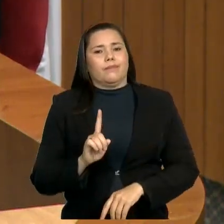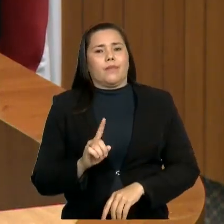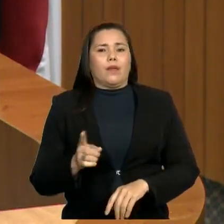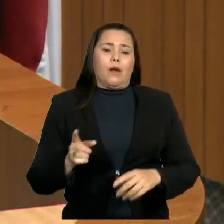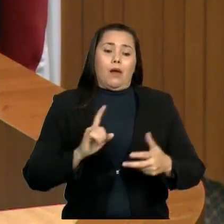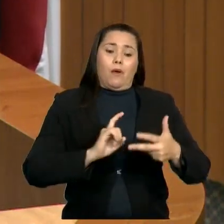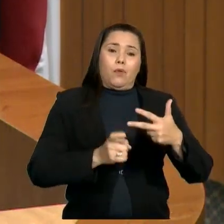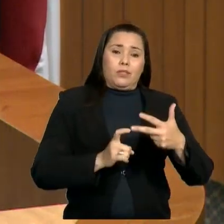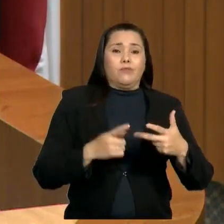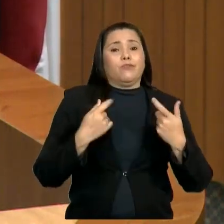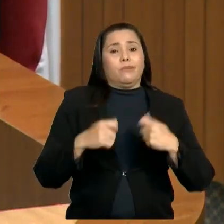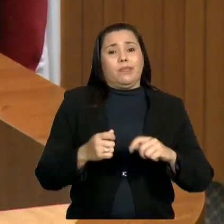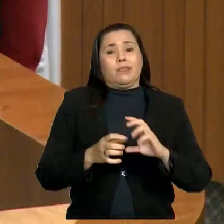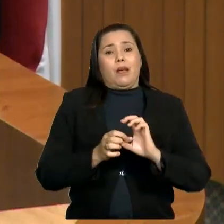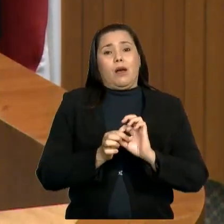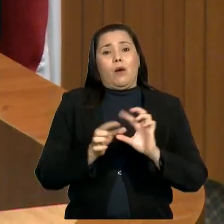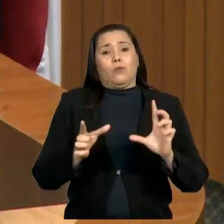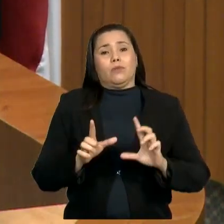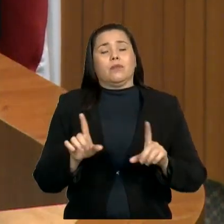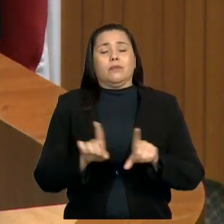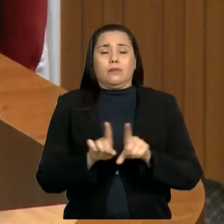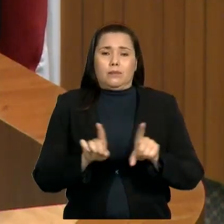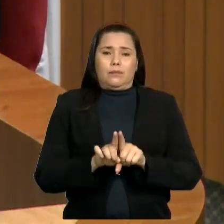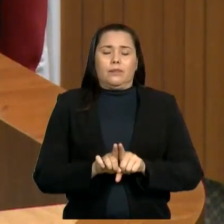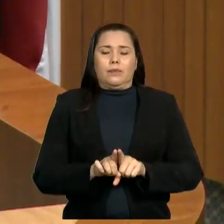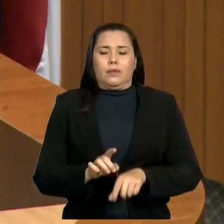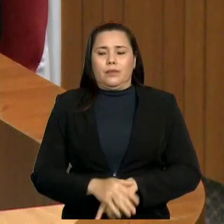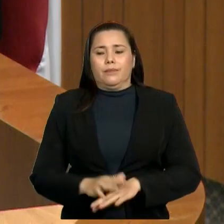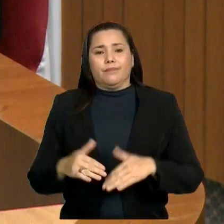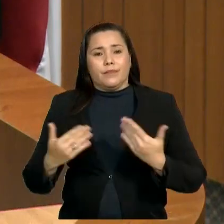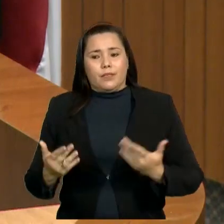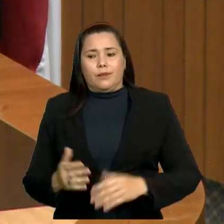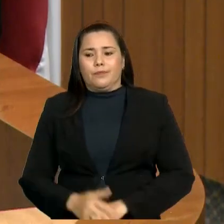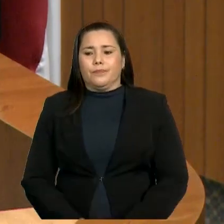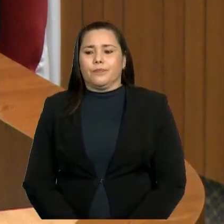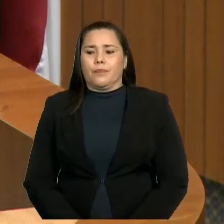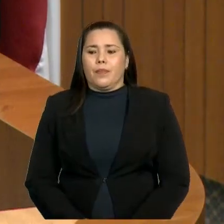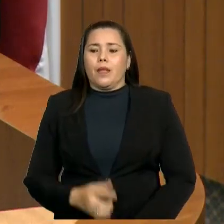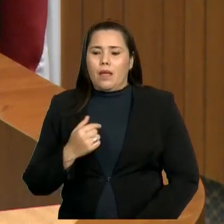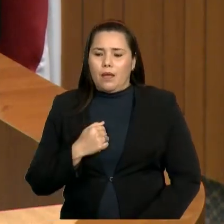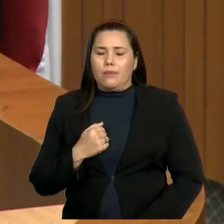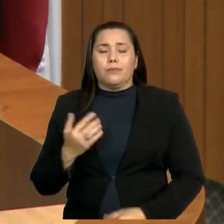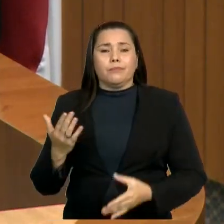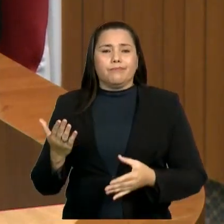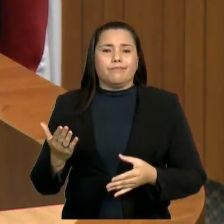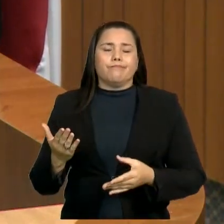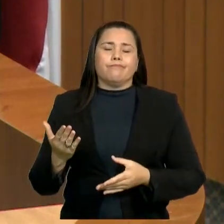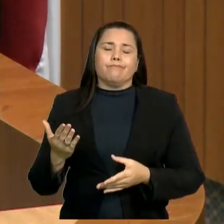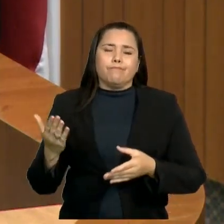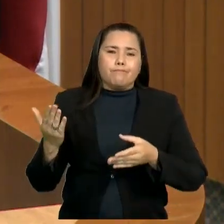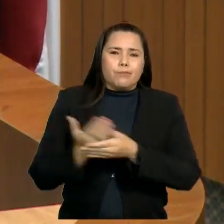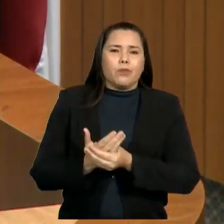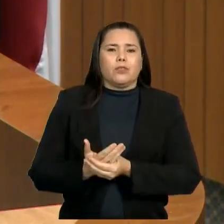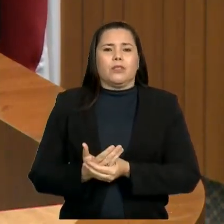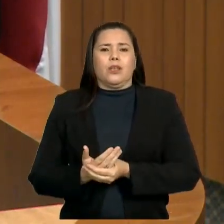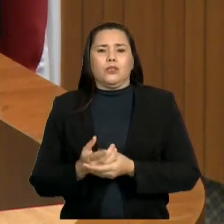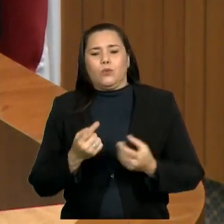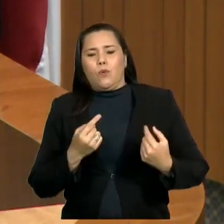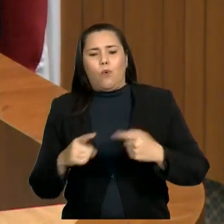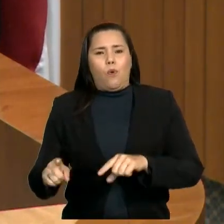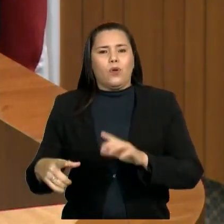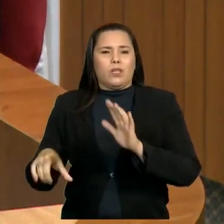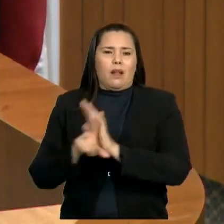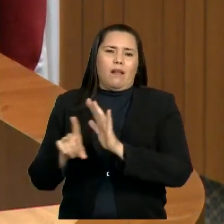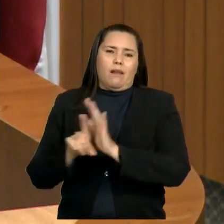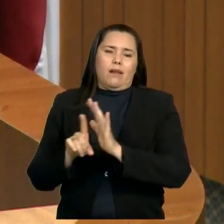inclusive se trabalhe pela revogação dessa lei já coloco inclusive que vou entrar com pedido de revogação dessa lei uma lei